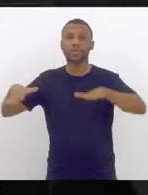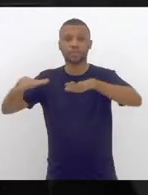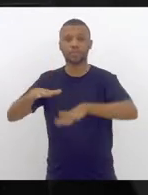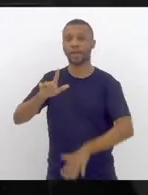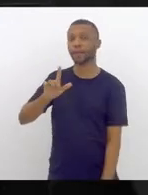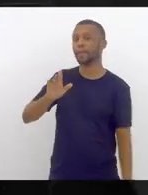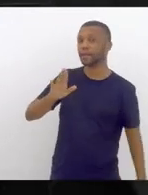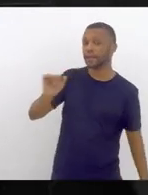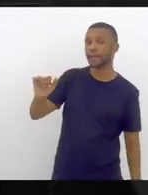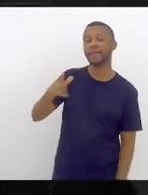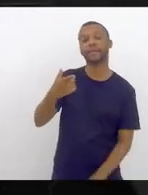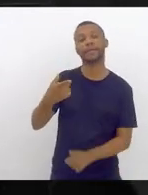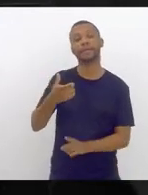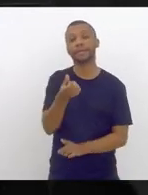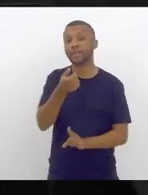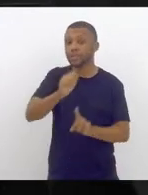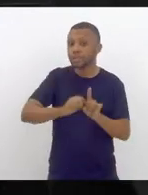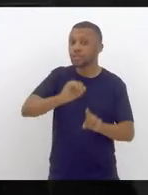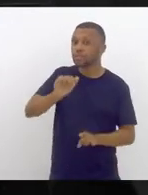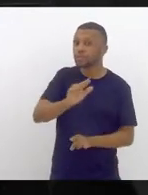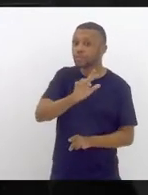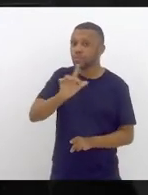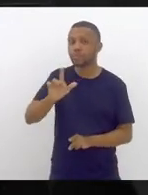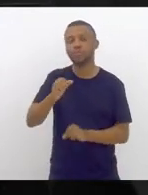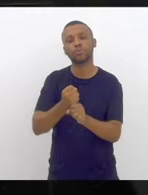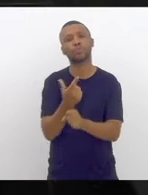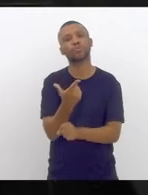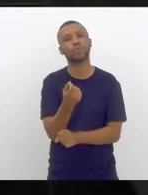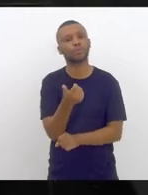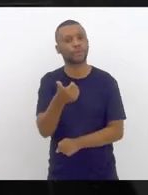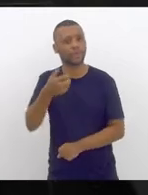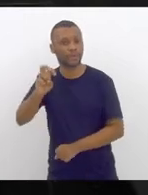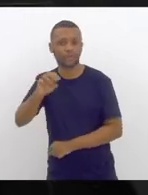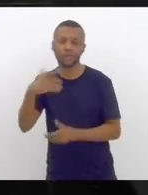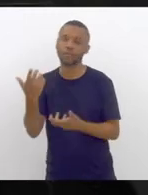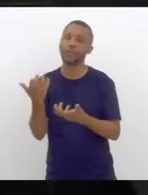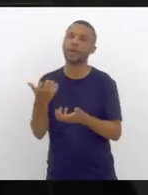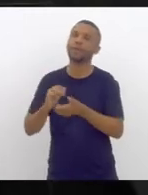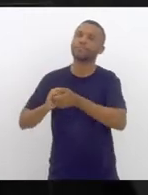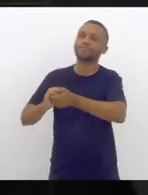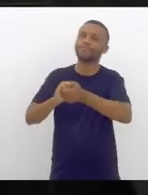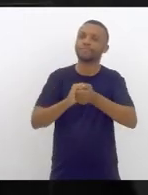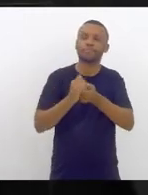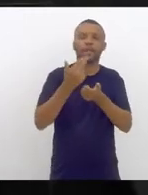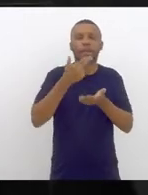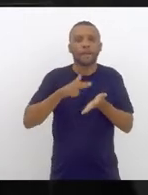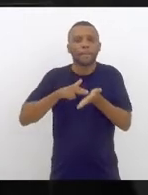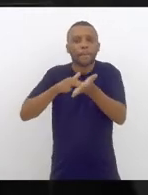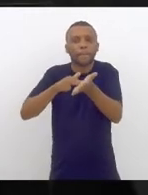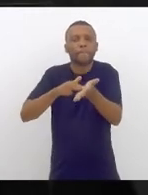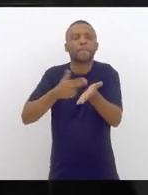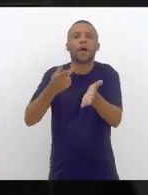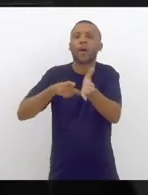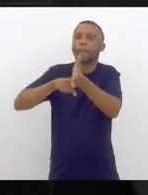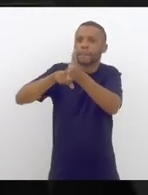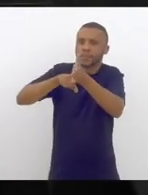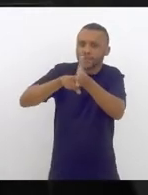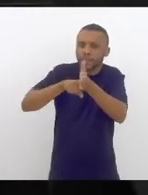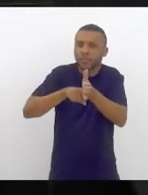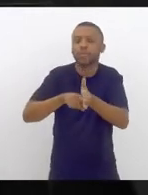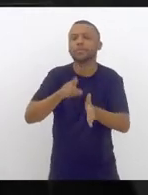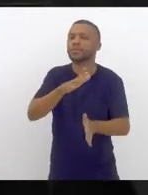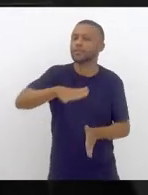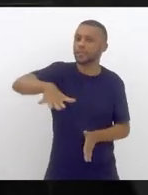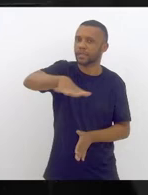ser de Julho 2015 ali 13.146 então quero cumprimentar os pesquisadores e pesquisadores desta